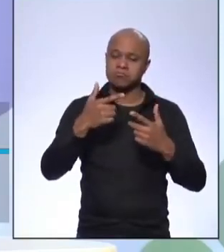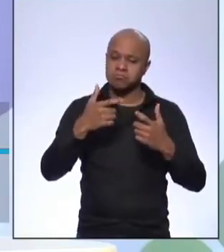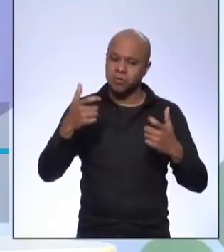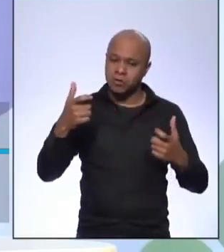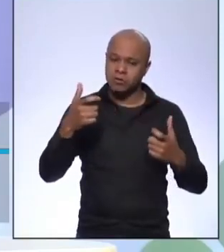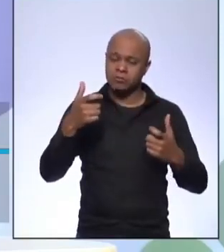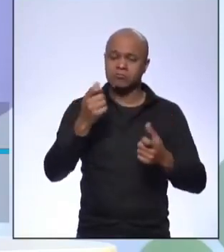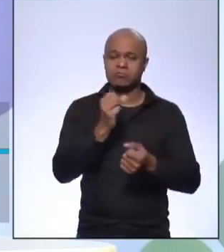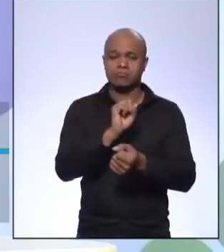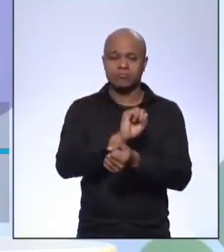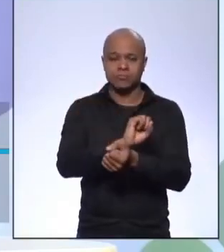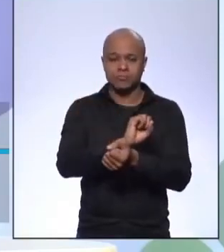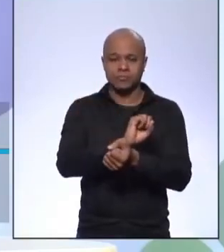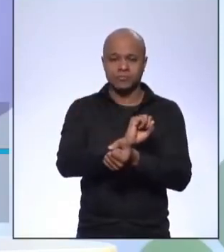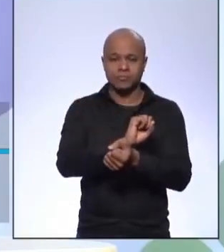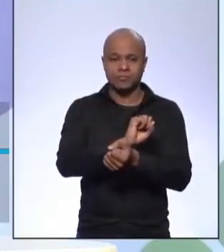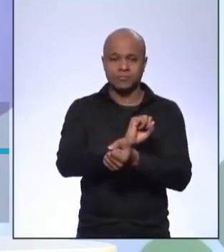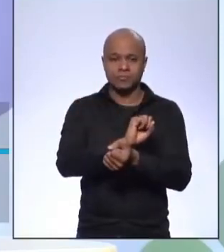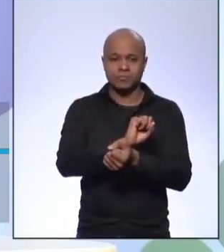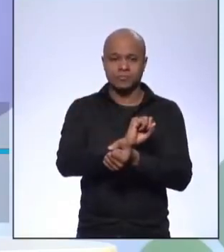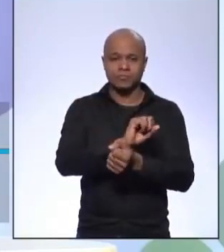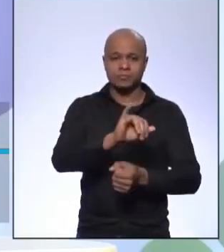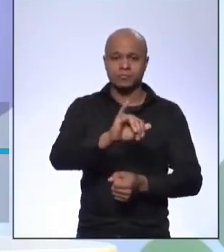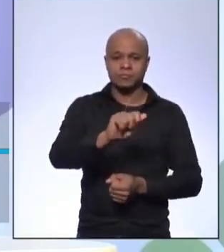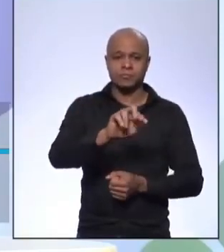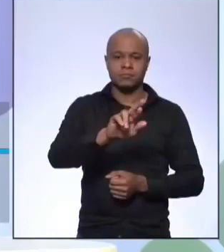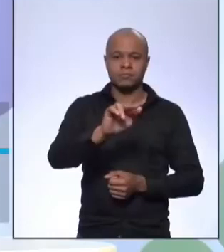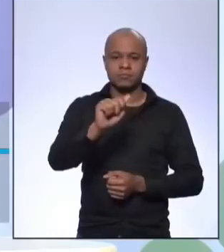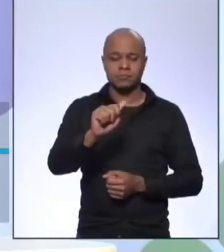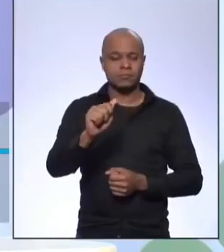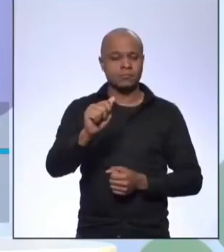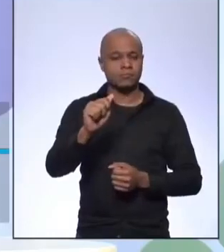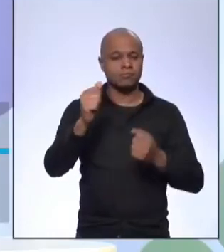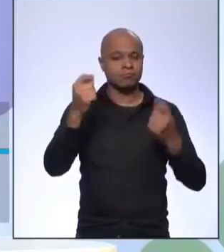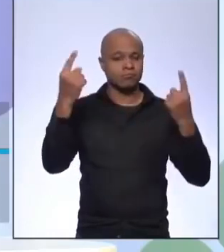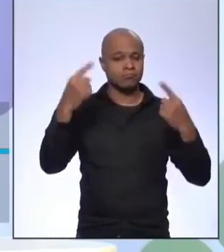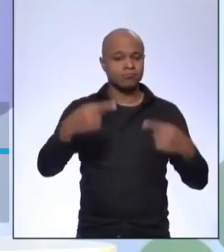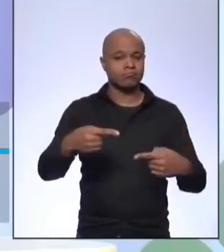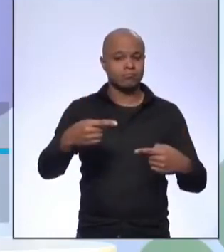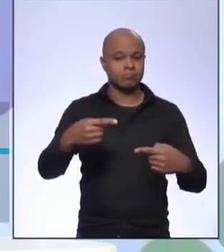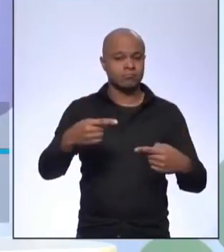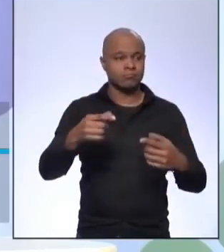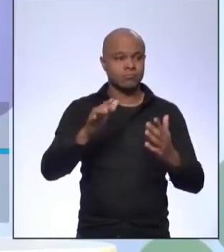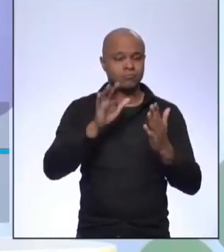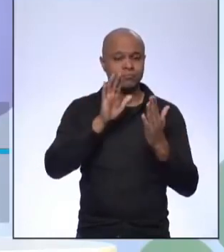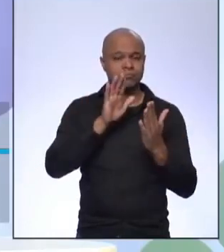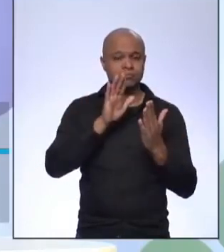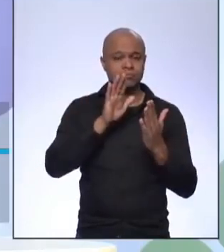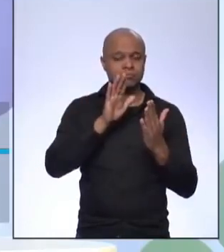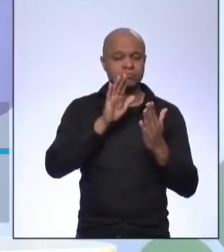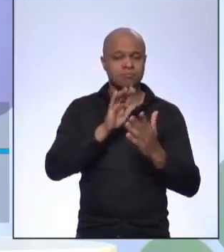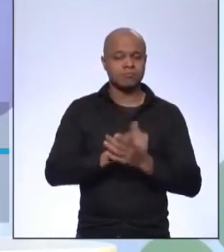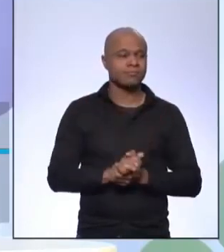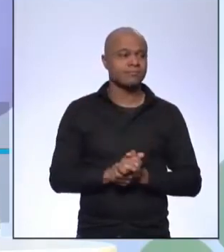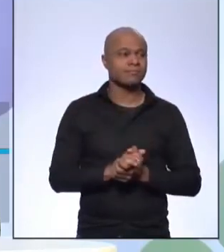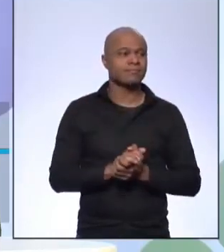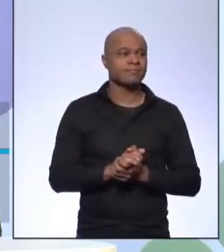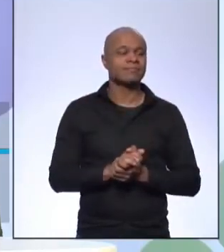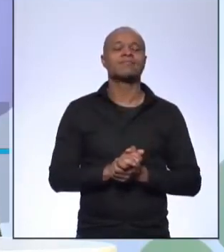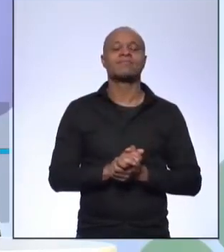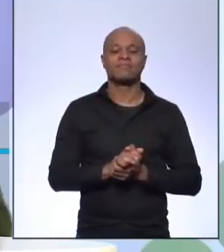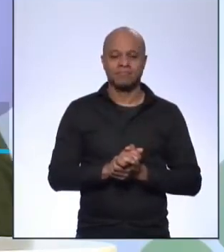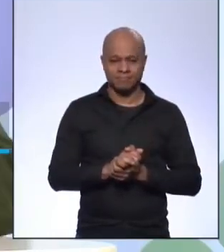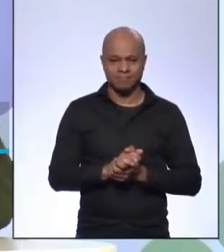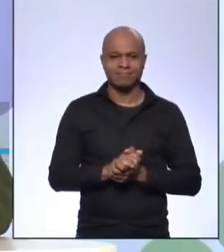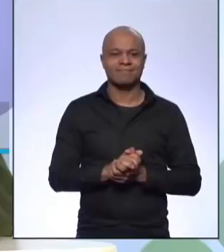A Yara está dizendo escravidão e confronto. Tainá também dizendo confronto